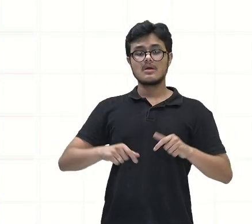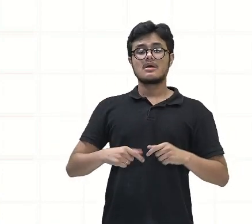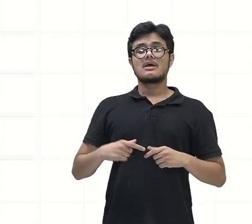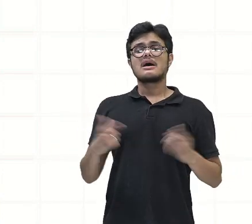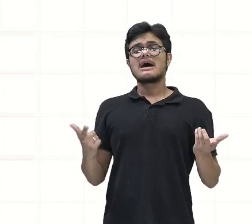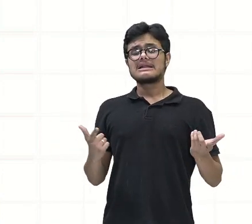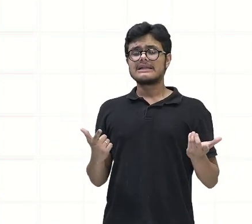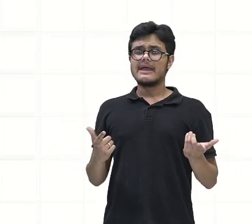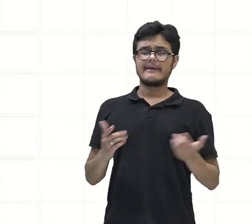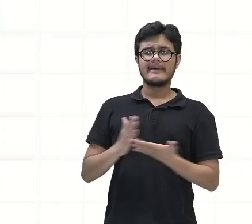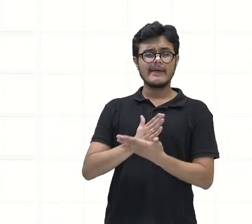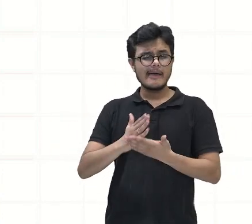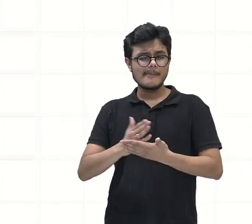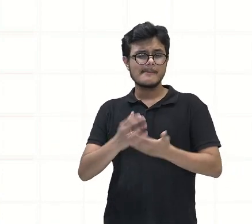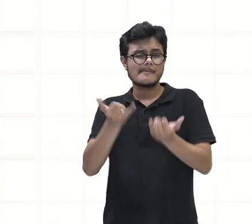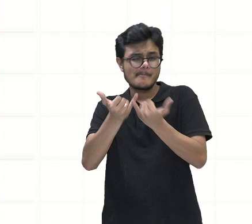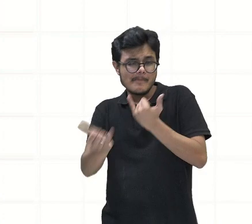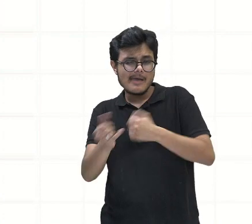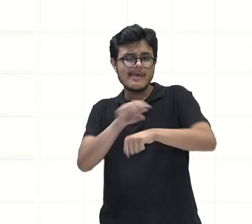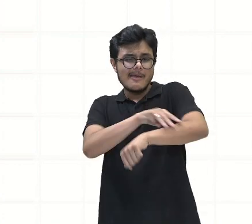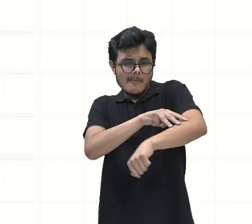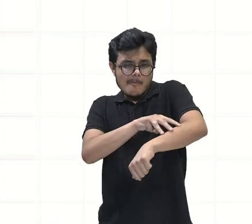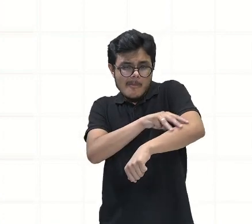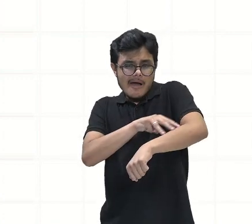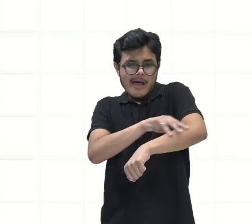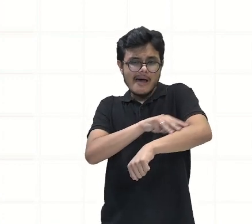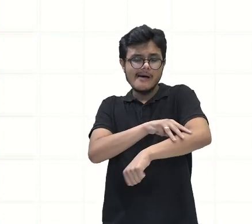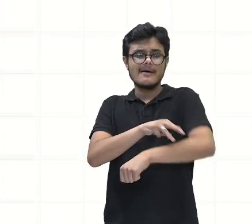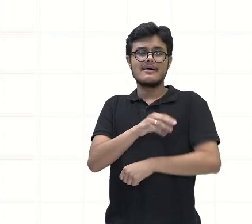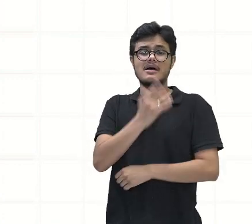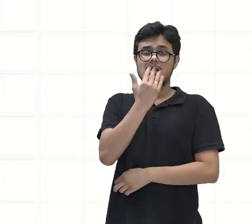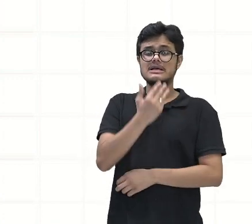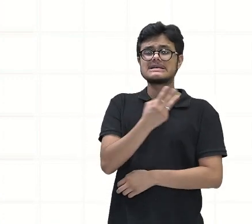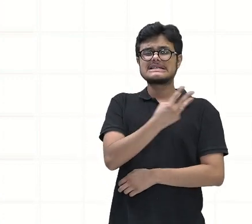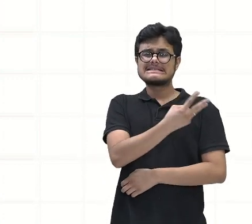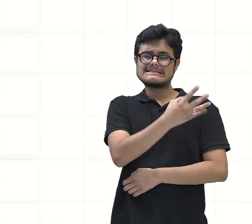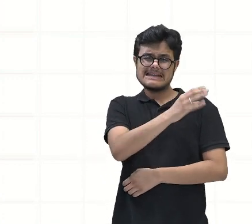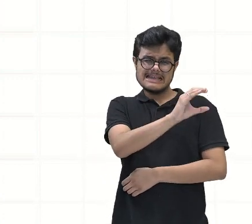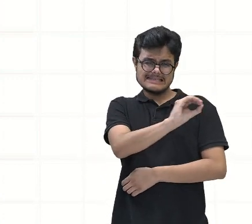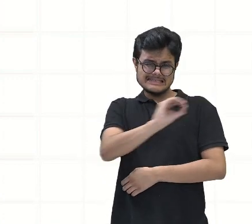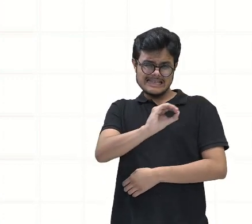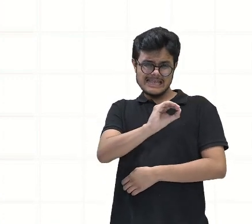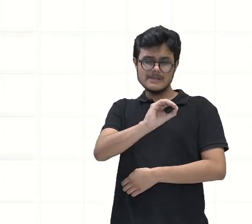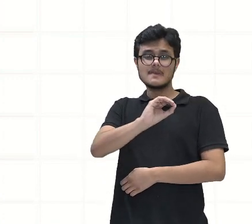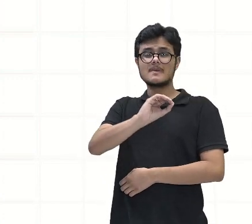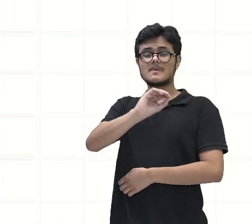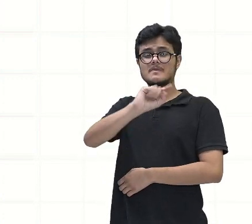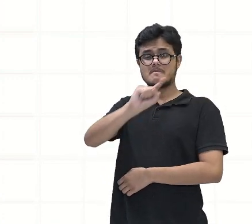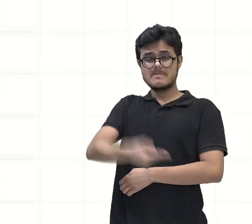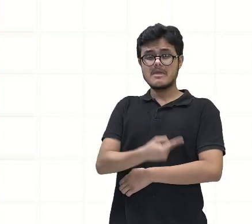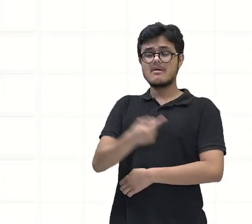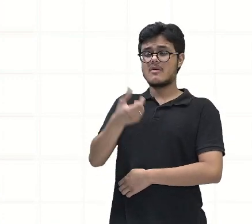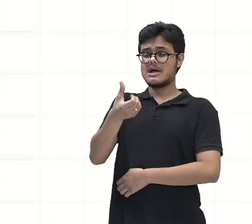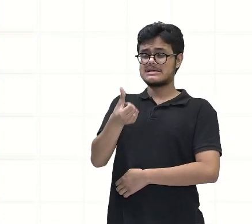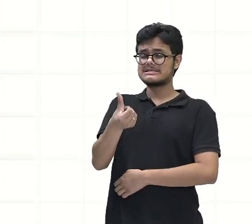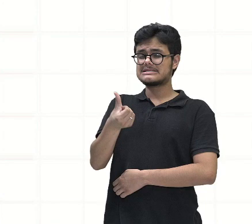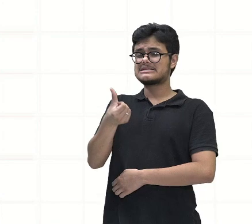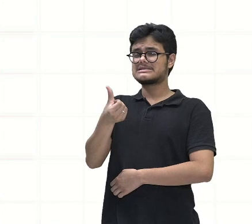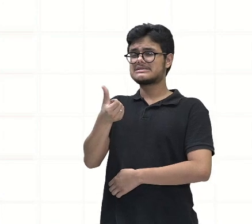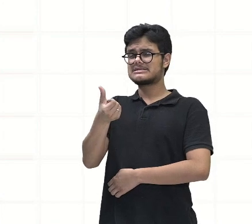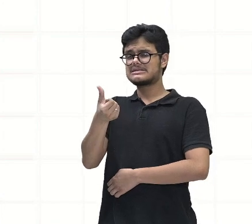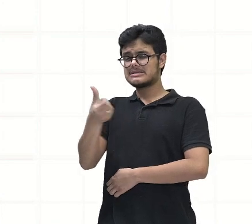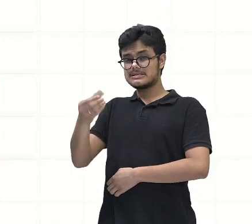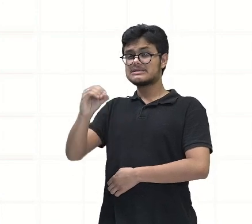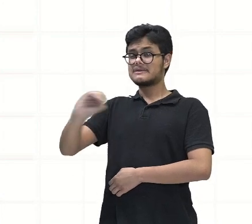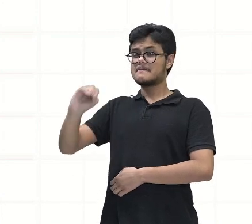no Marrom mais escuro né que vai de 300.000 a 672.000 mais ou menos